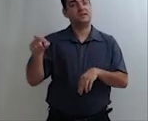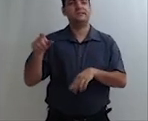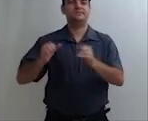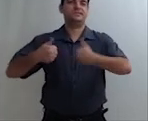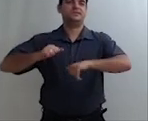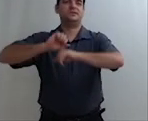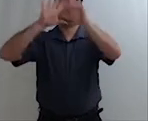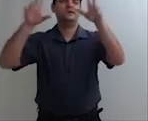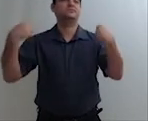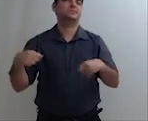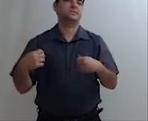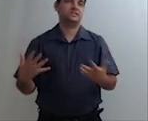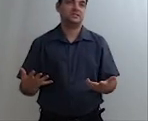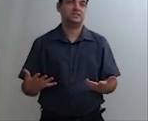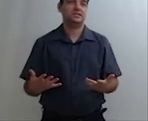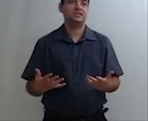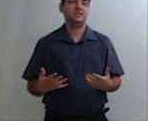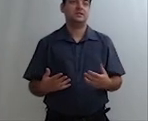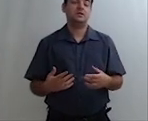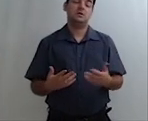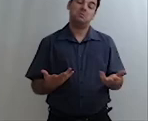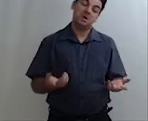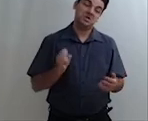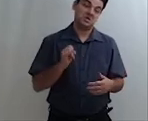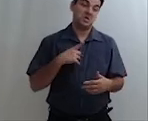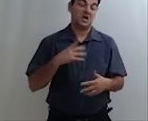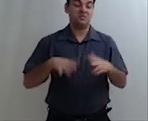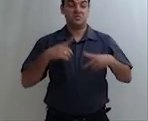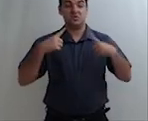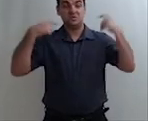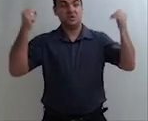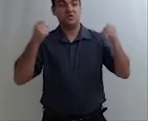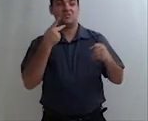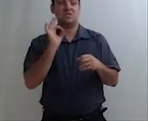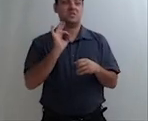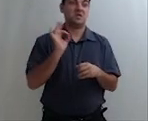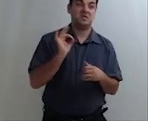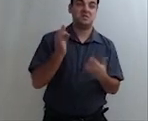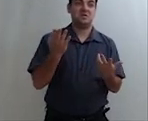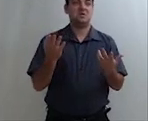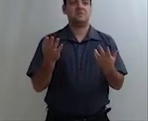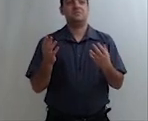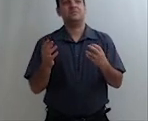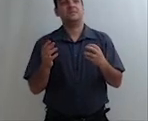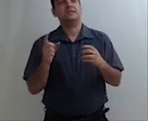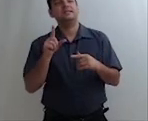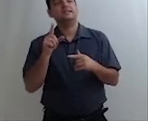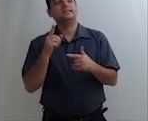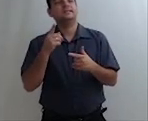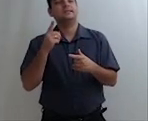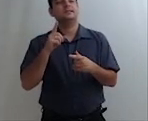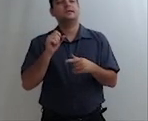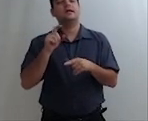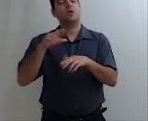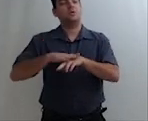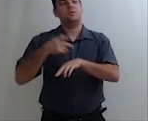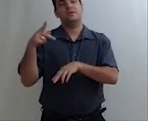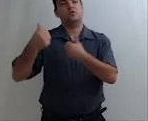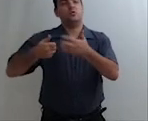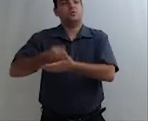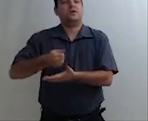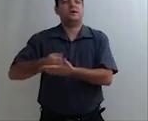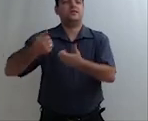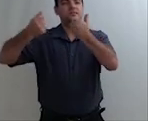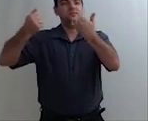tampouco existe omissão se o tribunal deixa de se manifestar sobre um ou outro ponto secundário alegado pelas partes por quanto não está obrigado a se